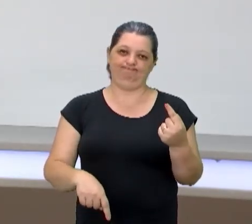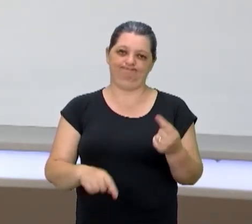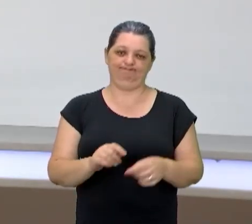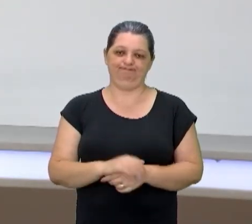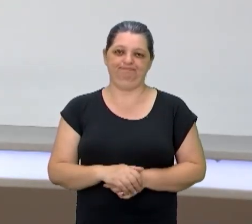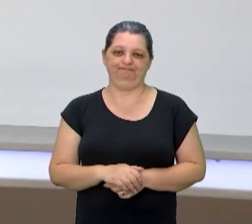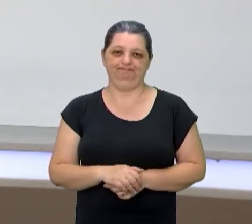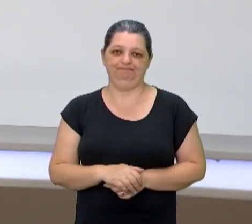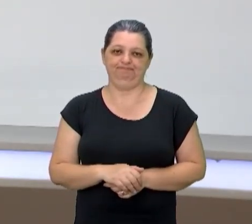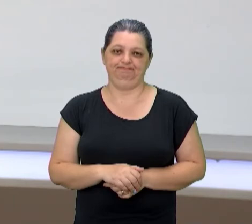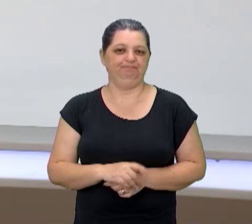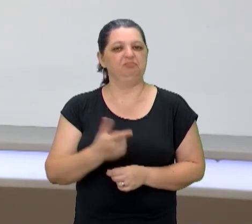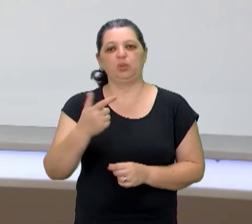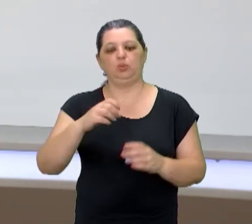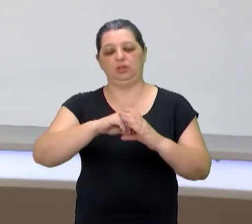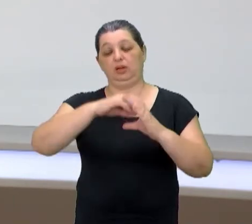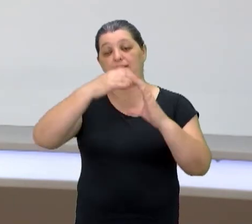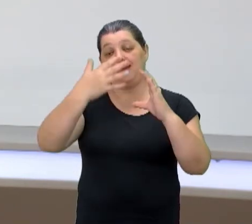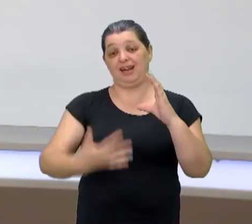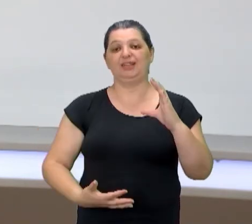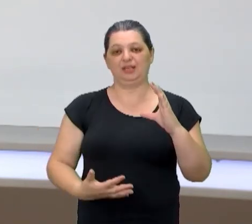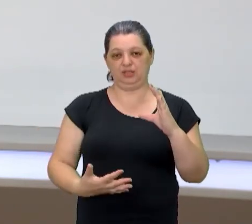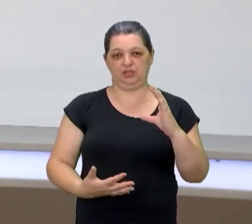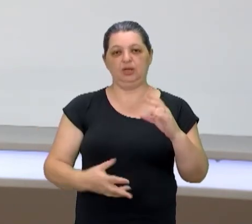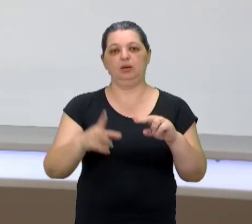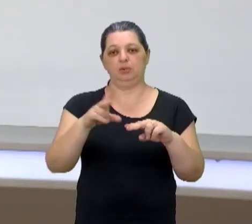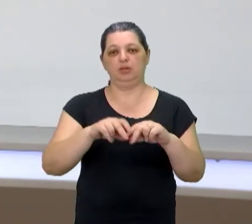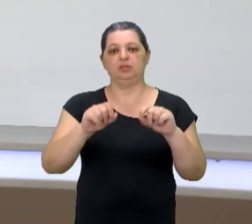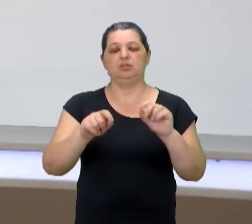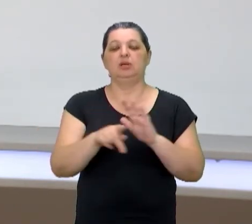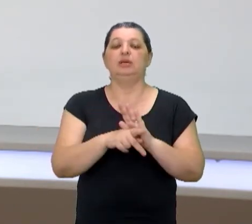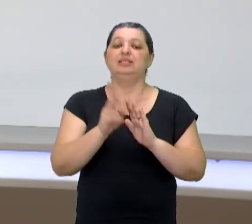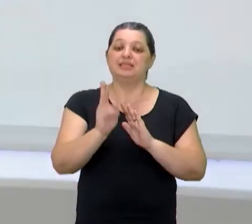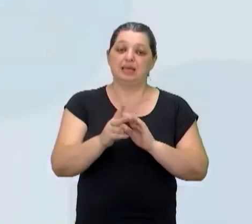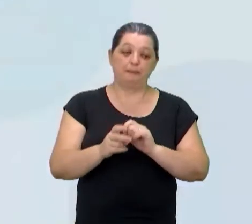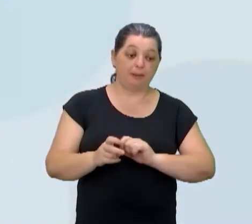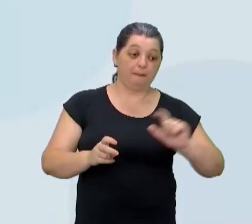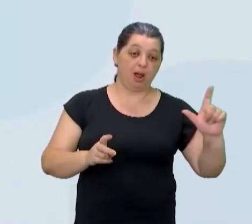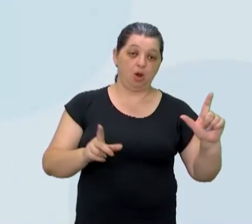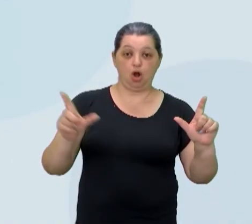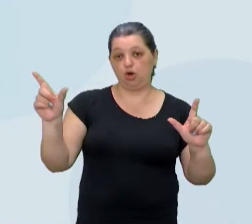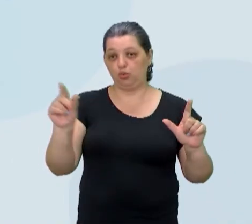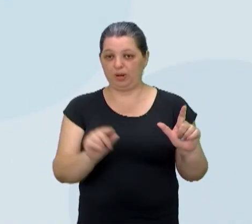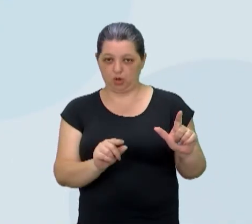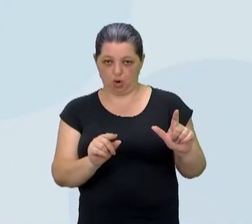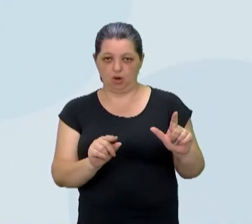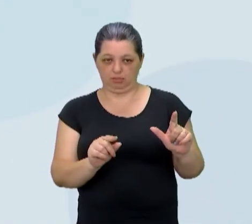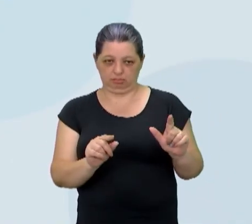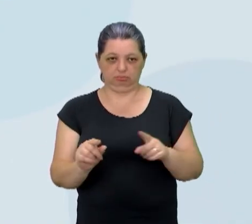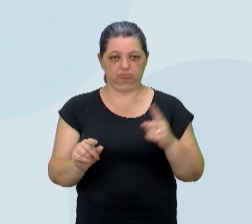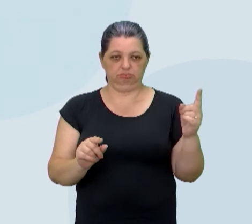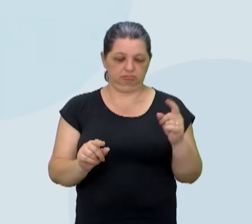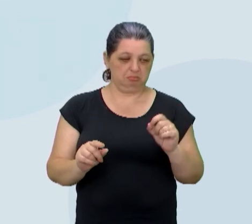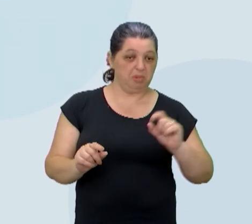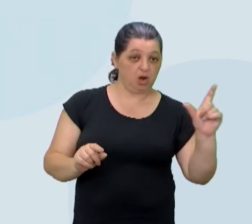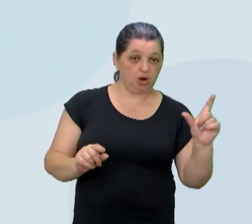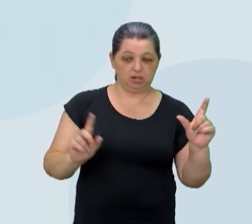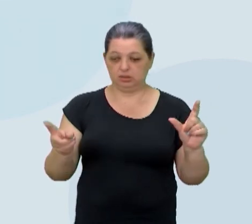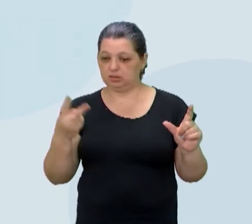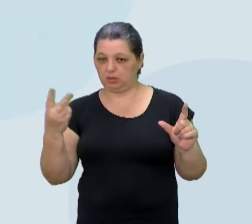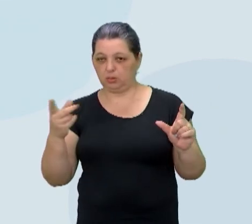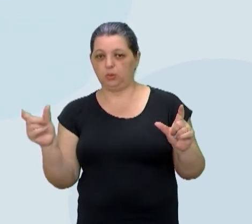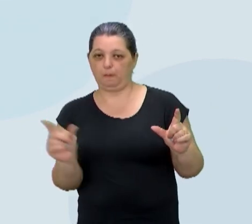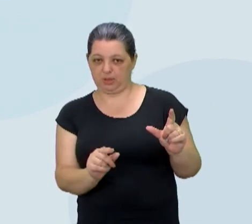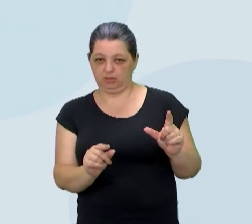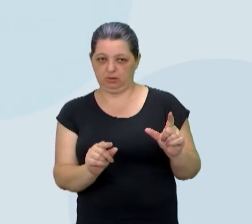tem essa característica. Por isso que eu sempre tiro o maior do menor, para não ter esse problema de regra de eletronegatividade,